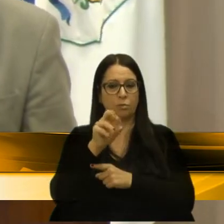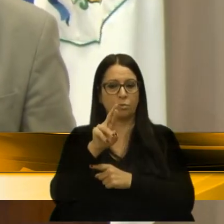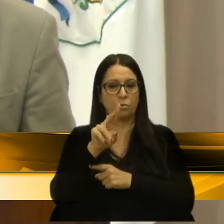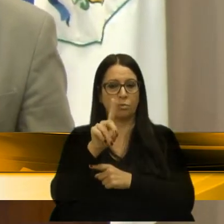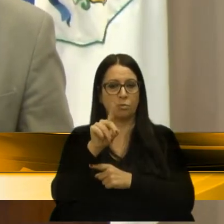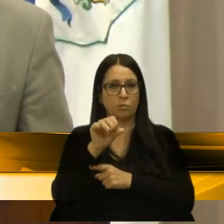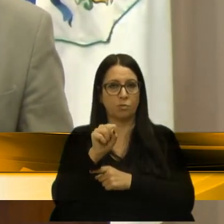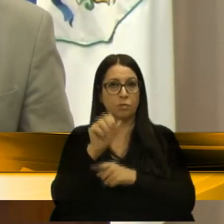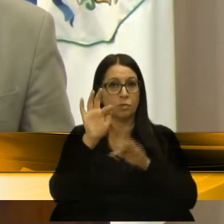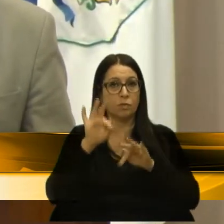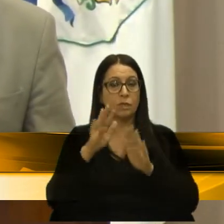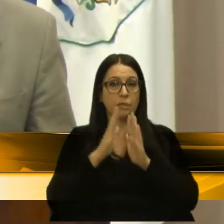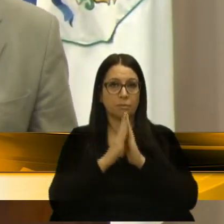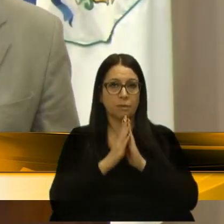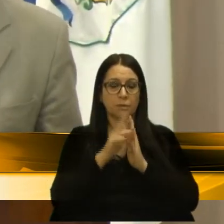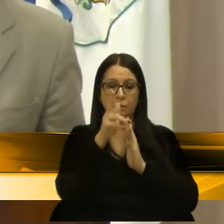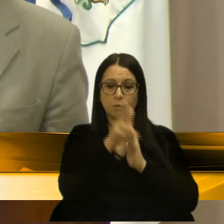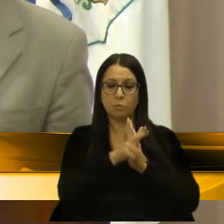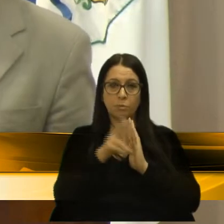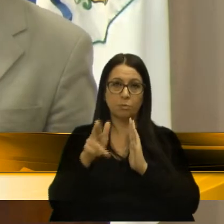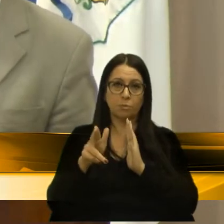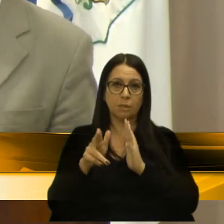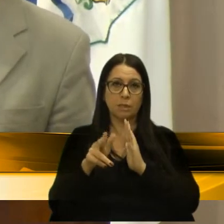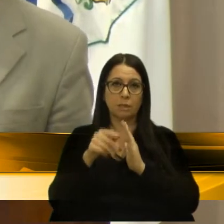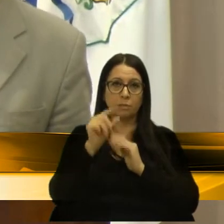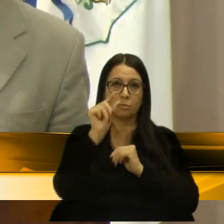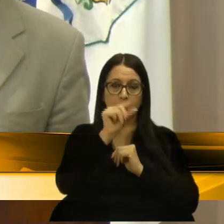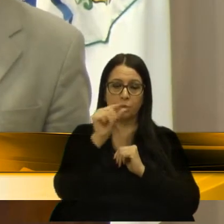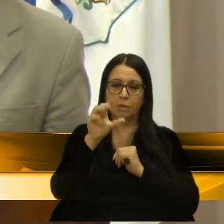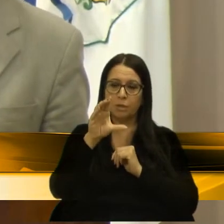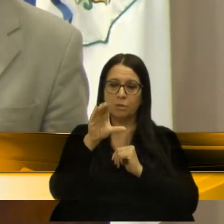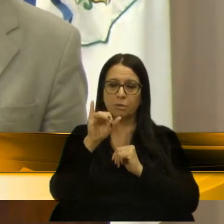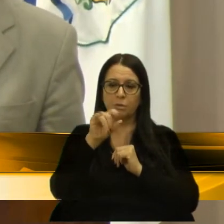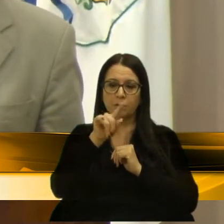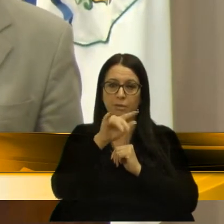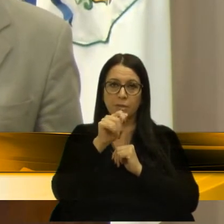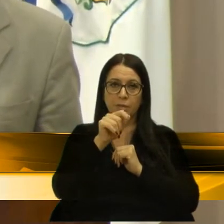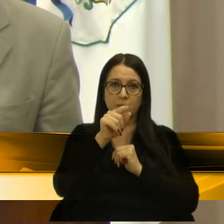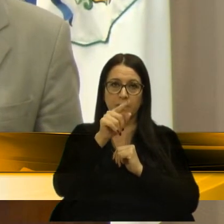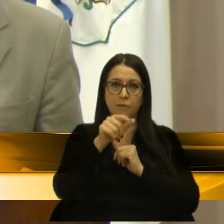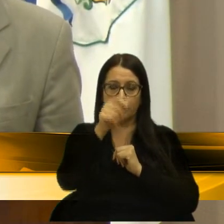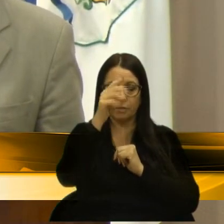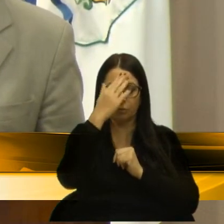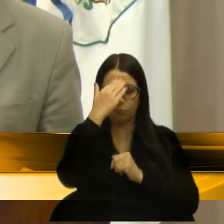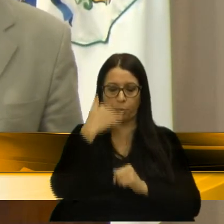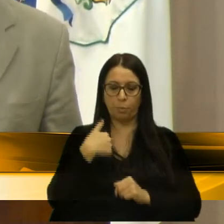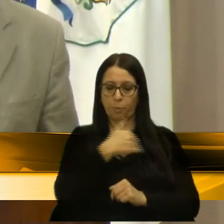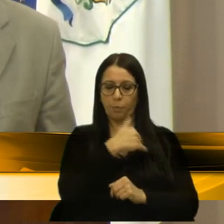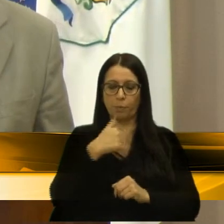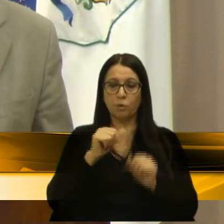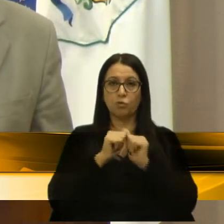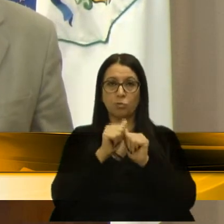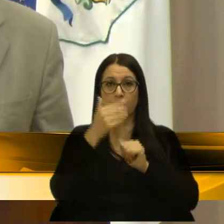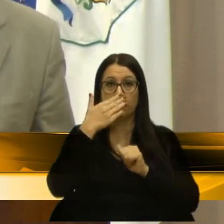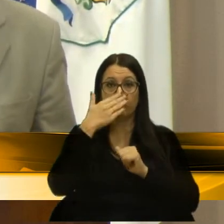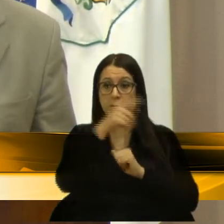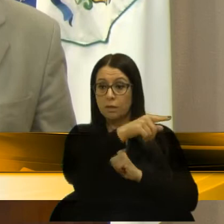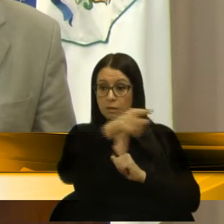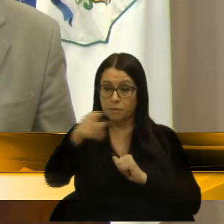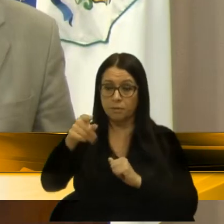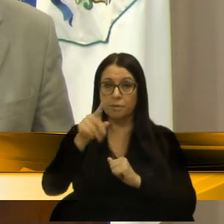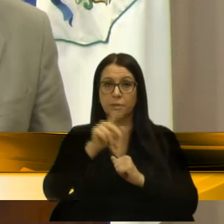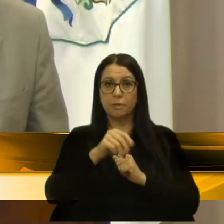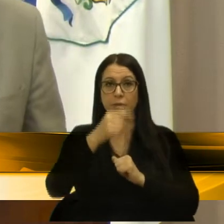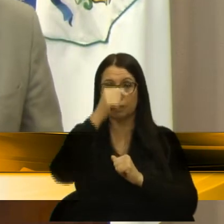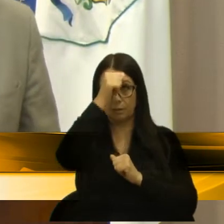missa, o padre derrama um pouquinho de cinzas e faz o sinal da cruz sobre a fronte daqueles que irão ali, sobre a